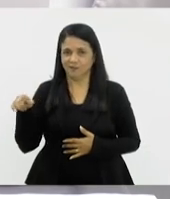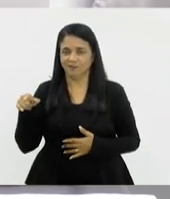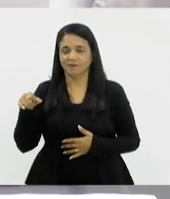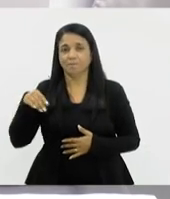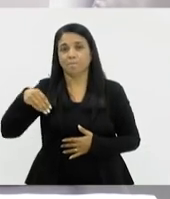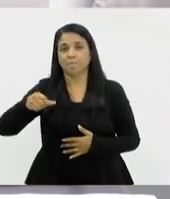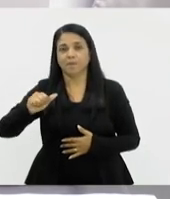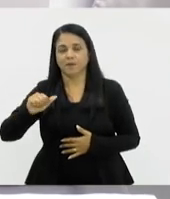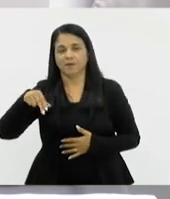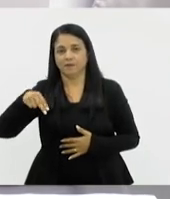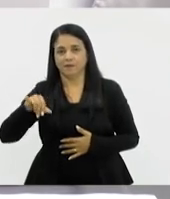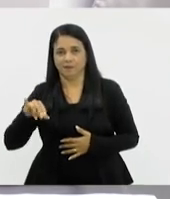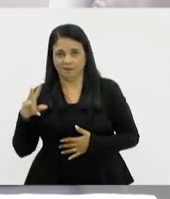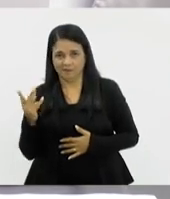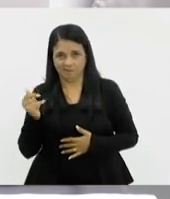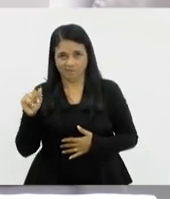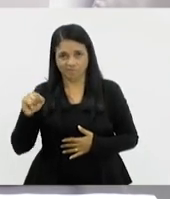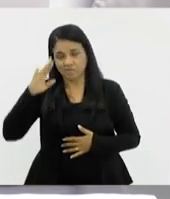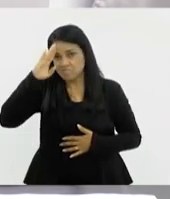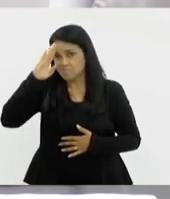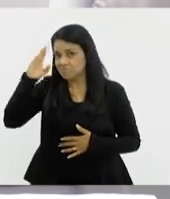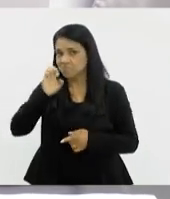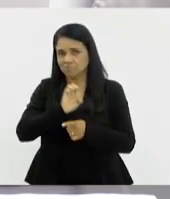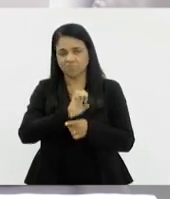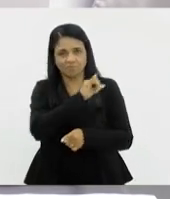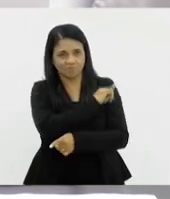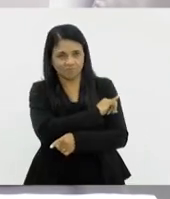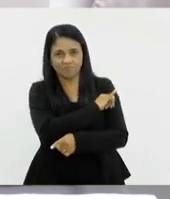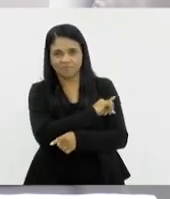Manilha, crucial para o estado do Rio de Janeiro.